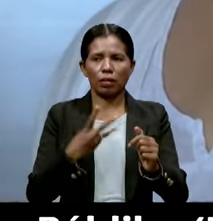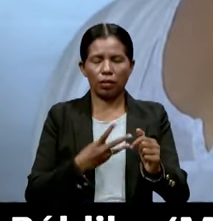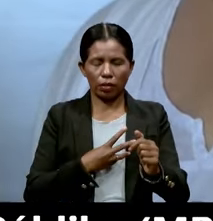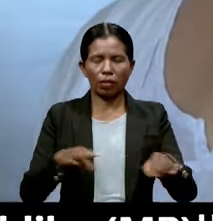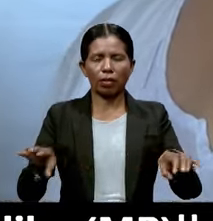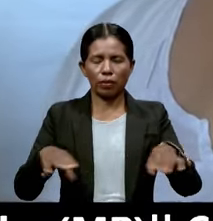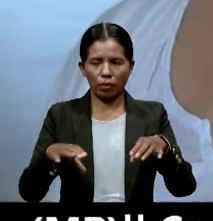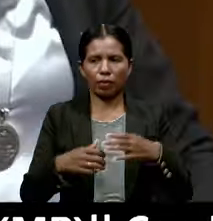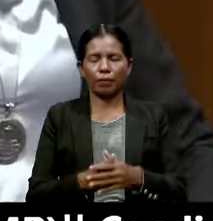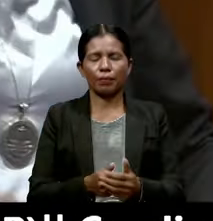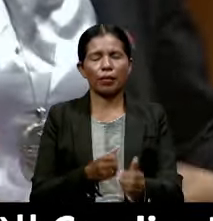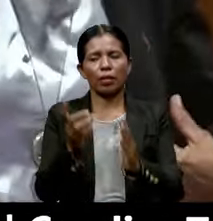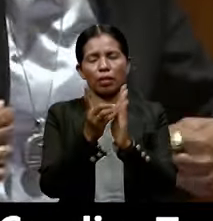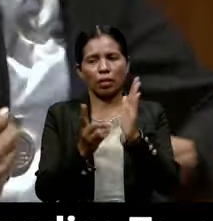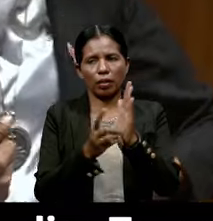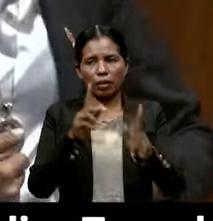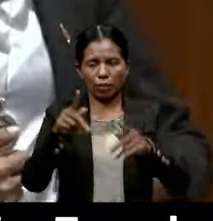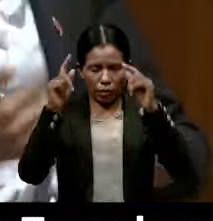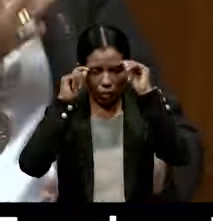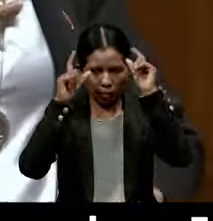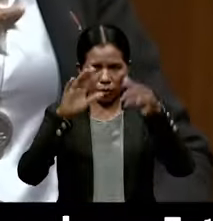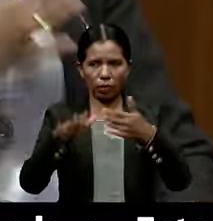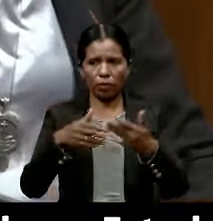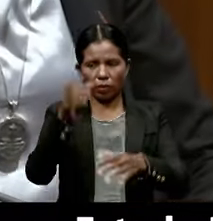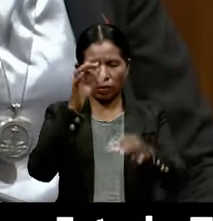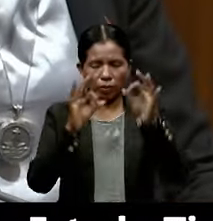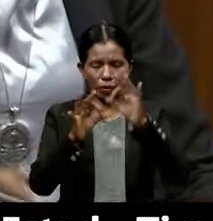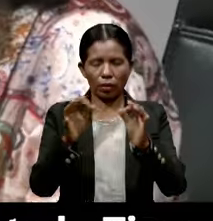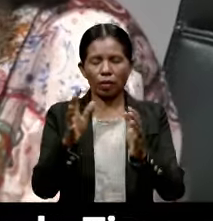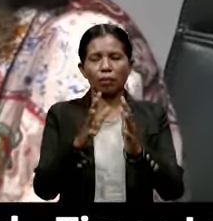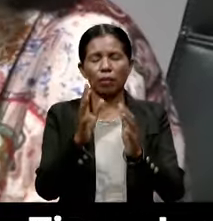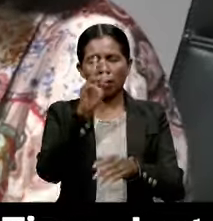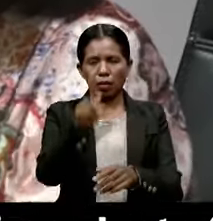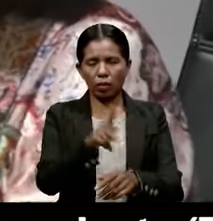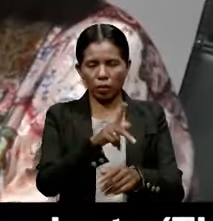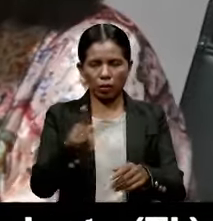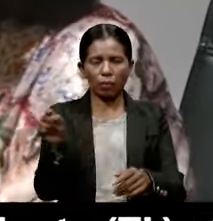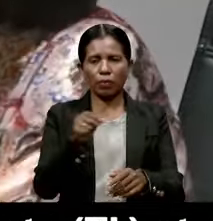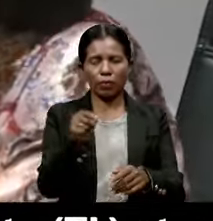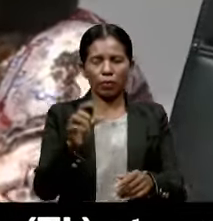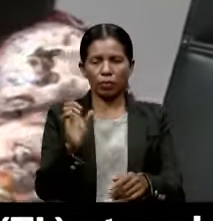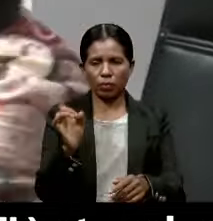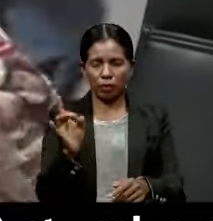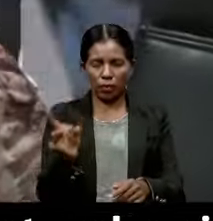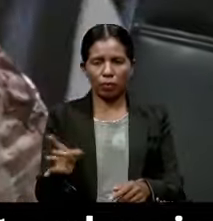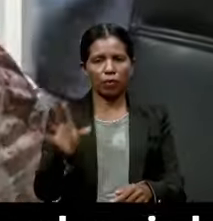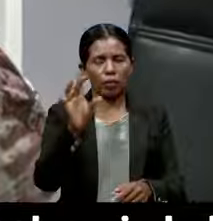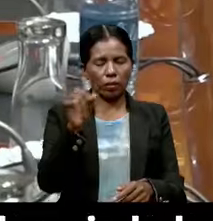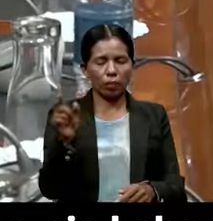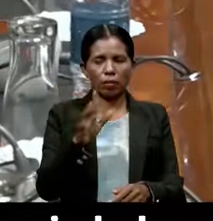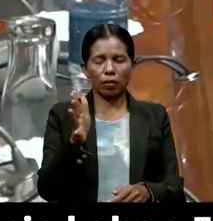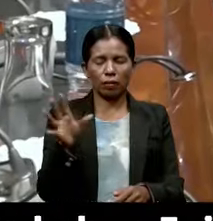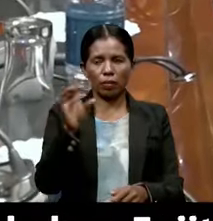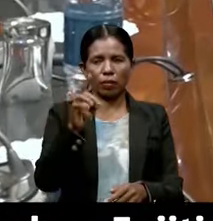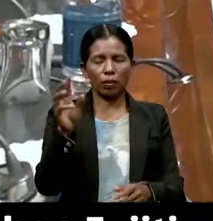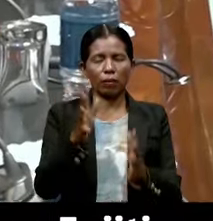papel Tuir dadus nebe ia komunidade Timor Leste maioria fiar ia kristau katoliku o porcentu sianur resing hitu pontu lima nur resing hitu